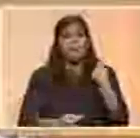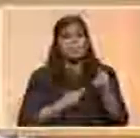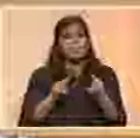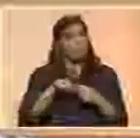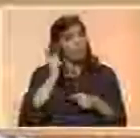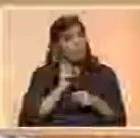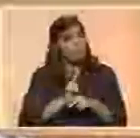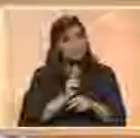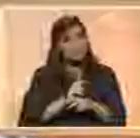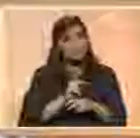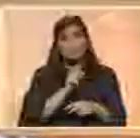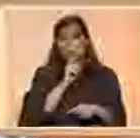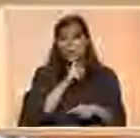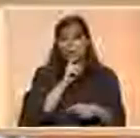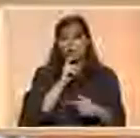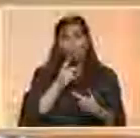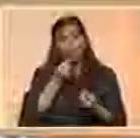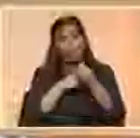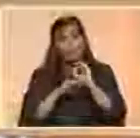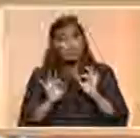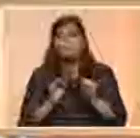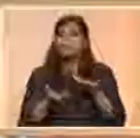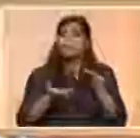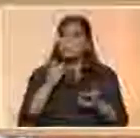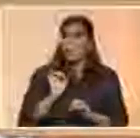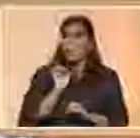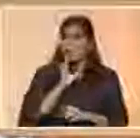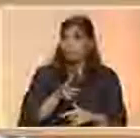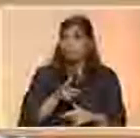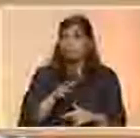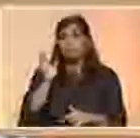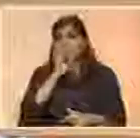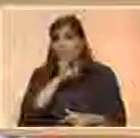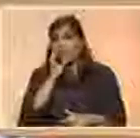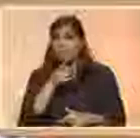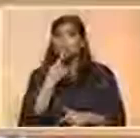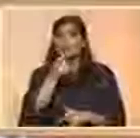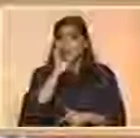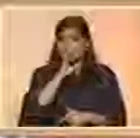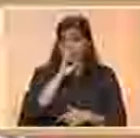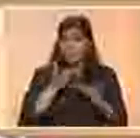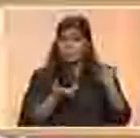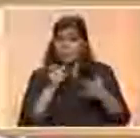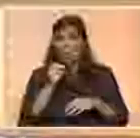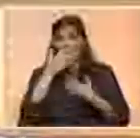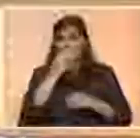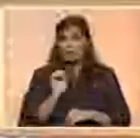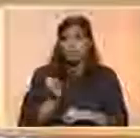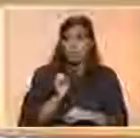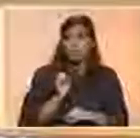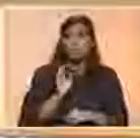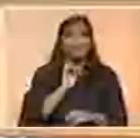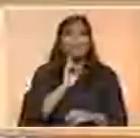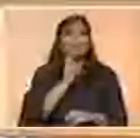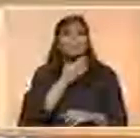significa necessariamente que se tenha uma alimentação equilibrada. Portanto, esta questão de se é ou não completa e se é ou não equilibrada é uma questão que se tem que colocar